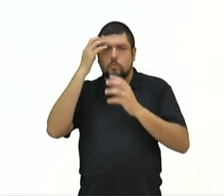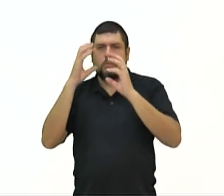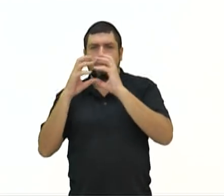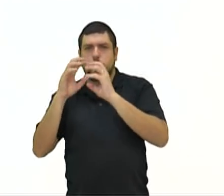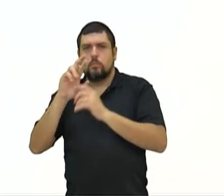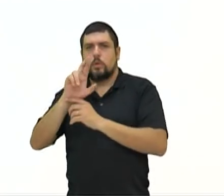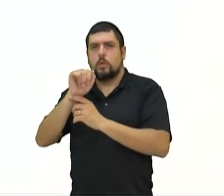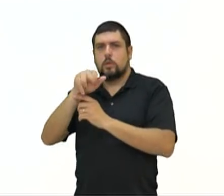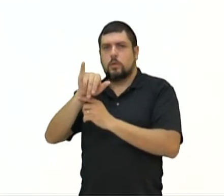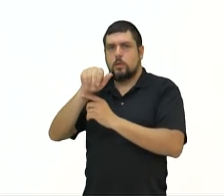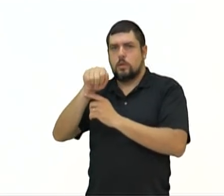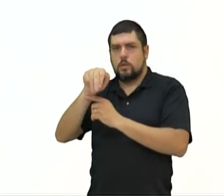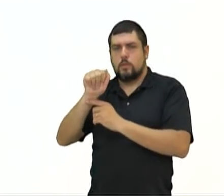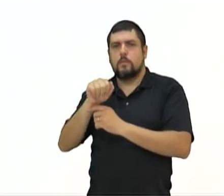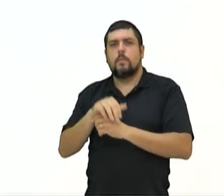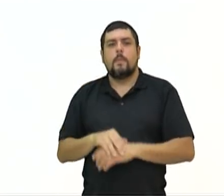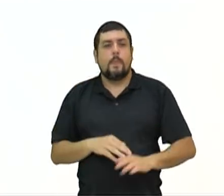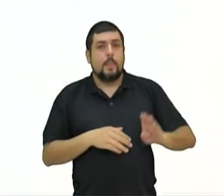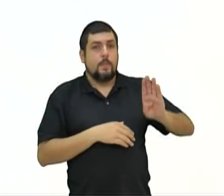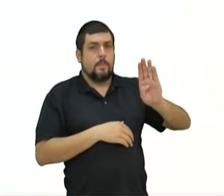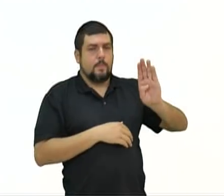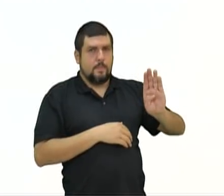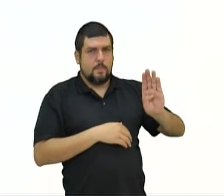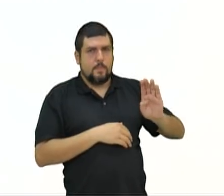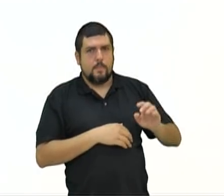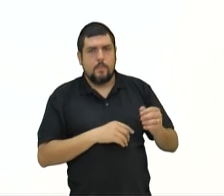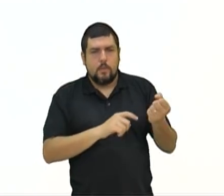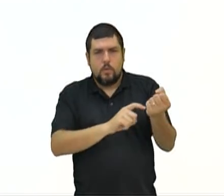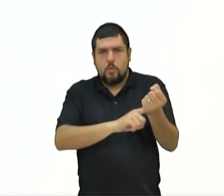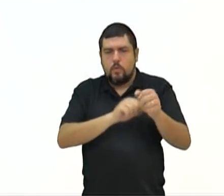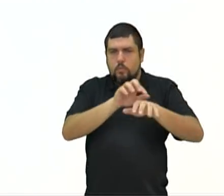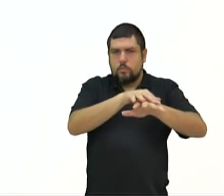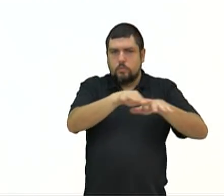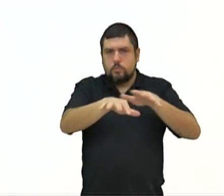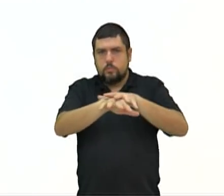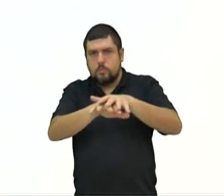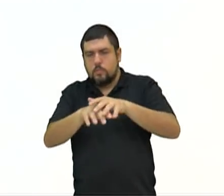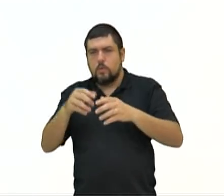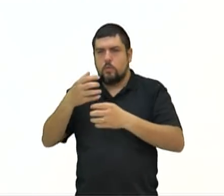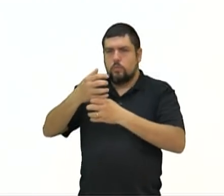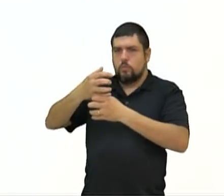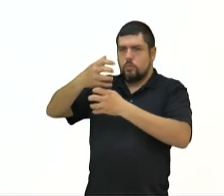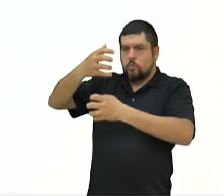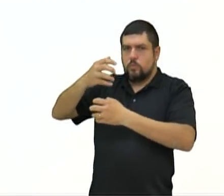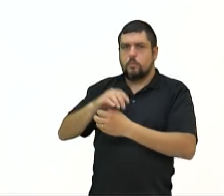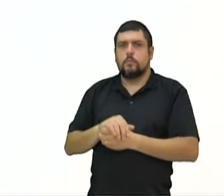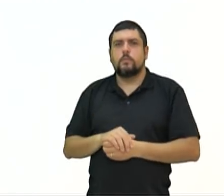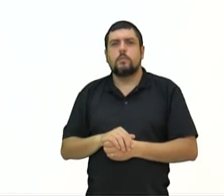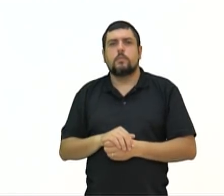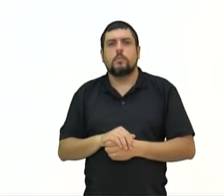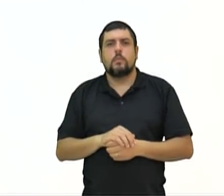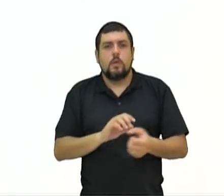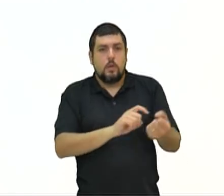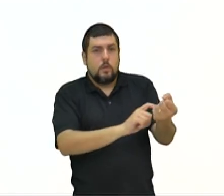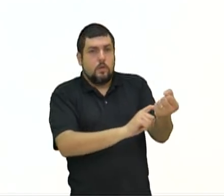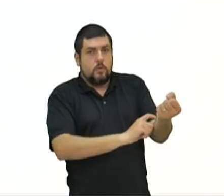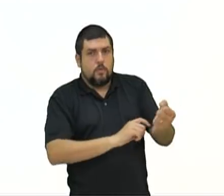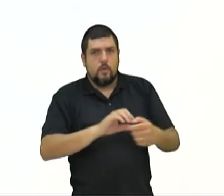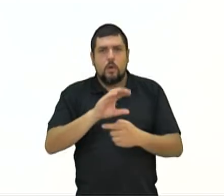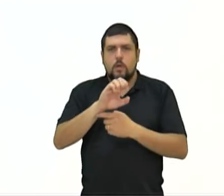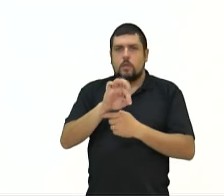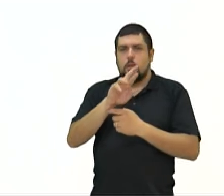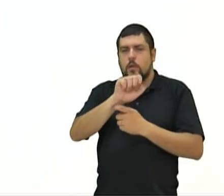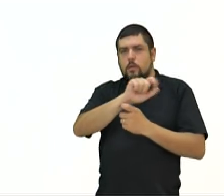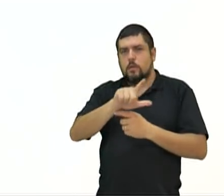B, sistema nervoso periférico e coluna vertebral. Letra C, sistema nervoso central e